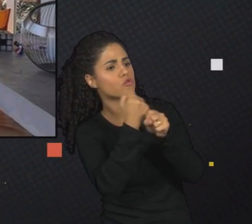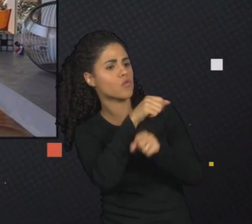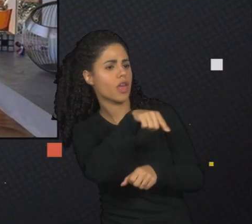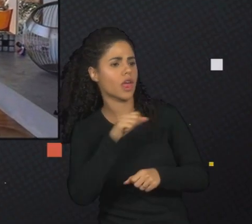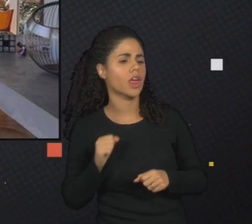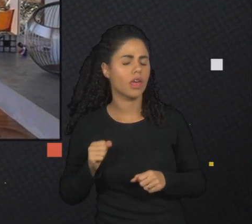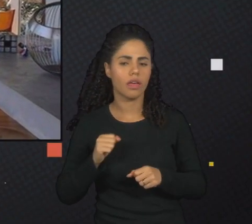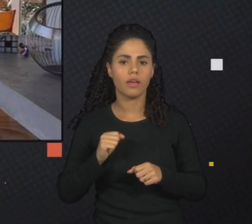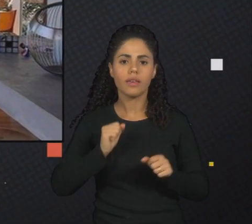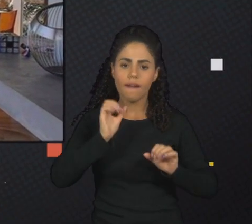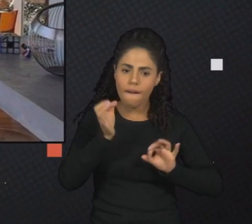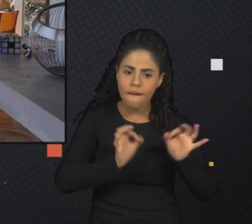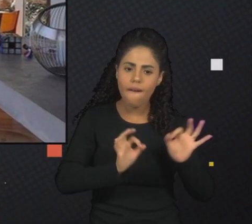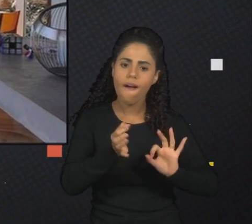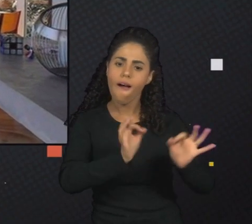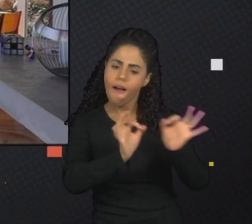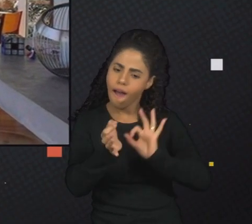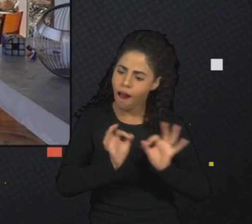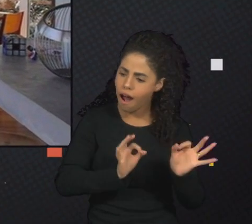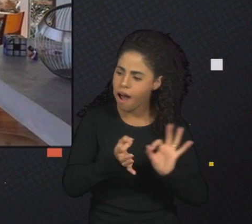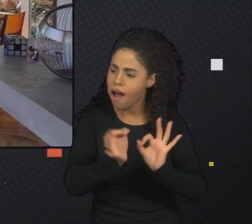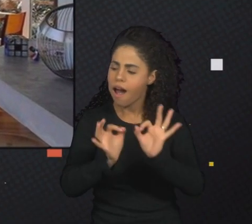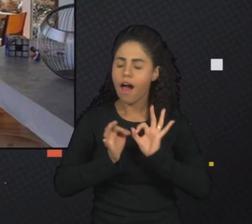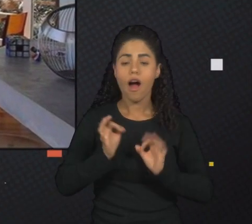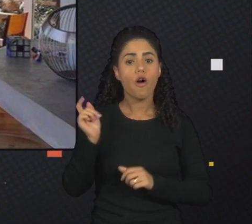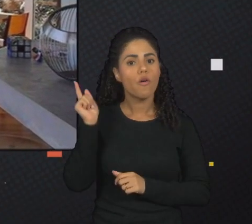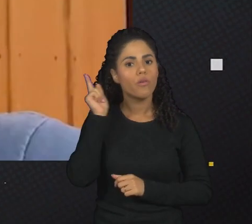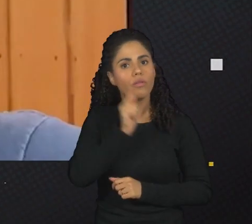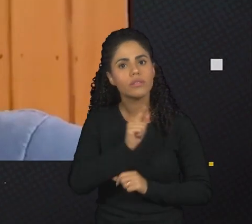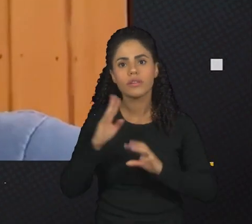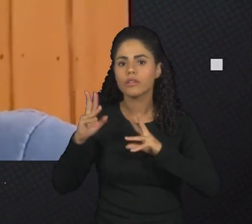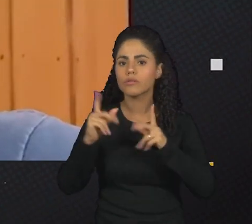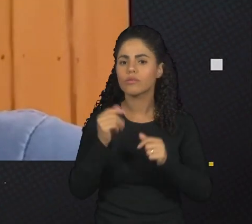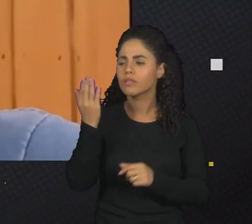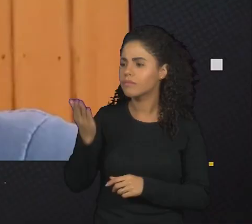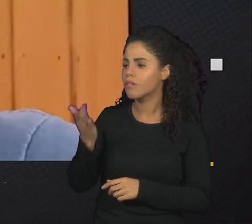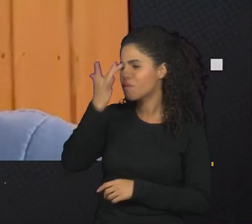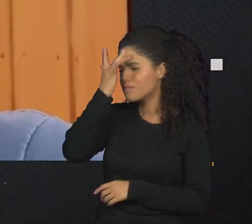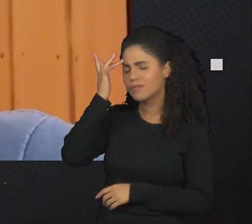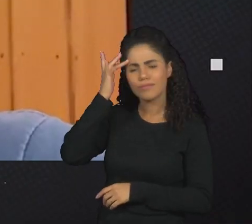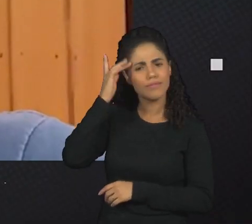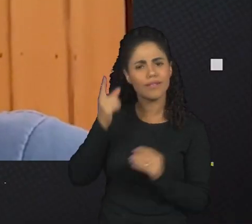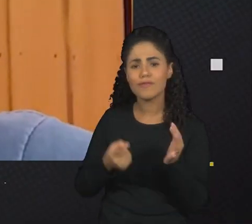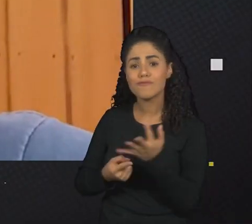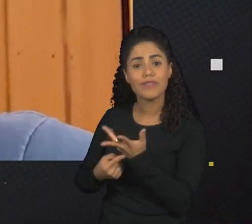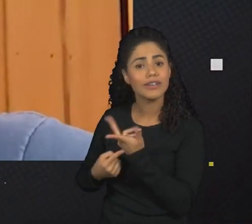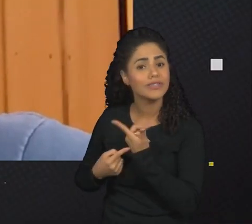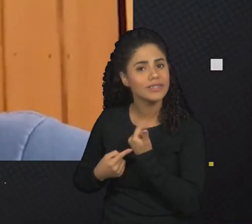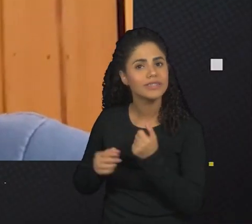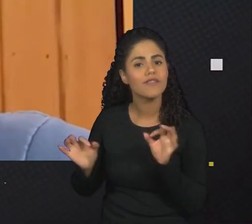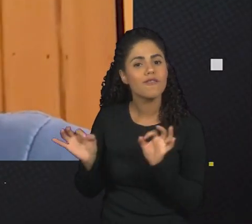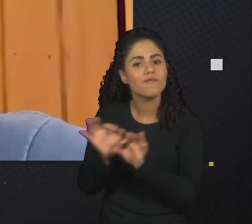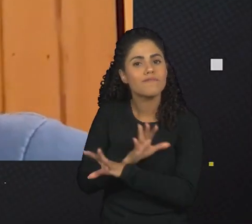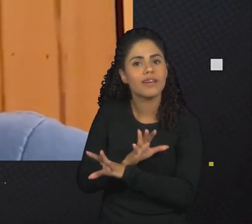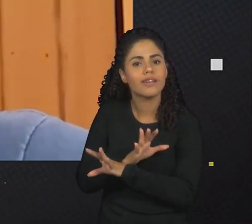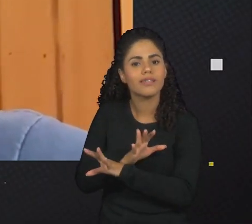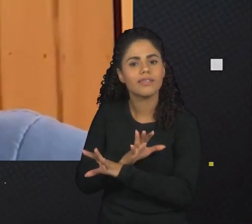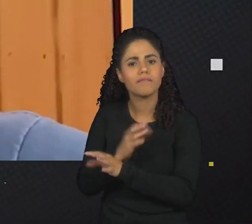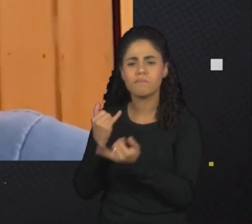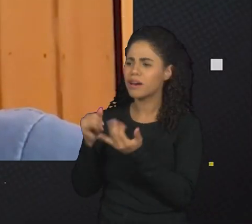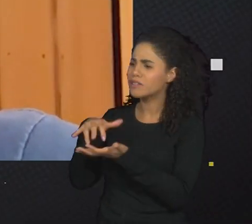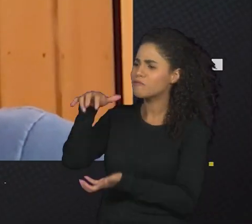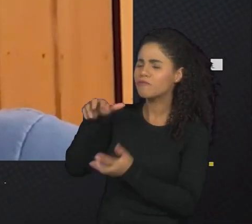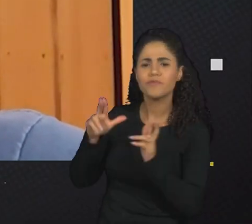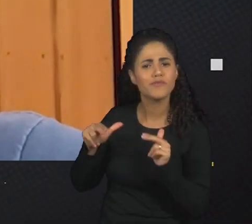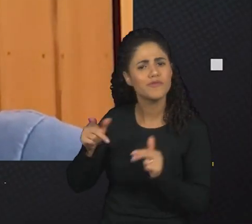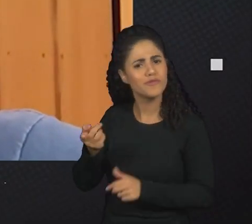e construía. Ele é uma alma de artista. E não envelhece, né?